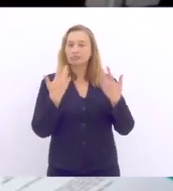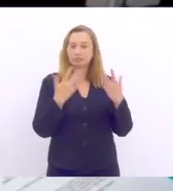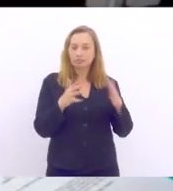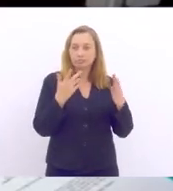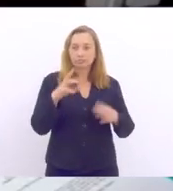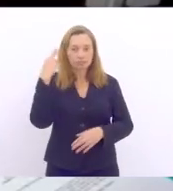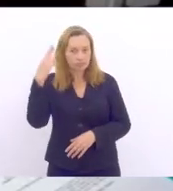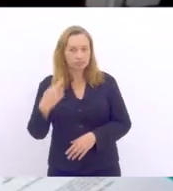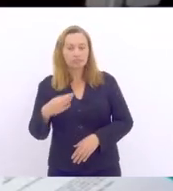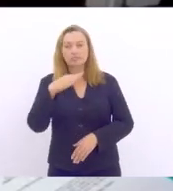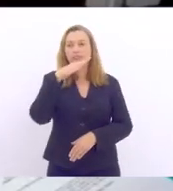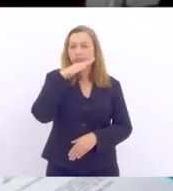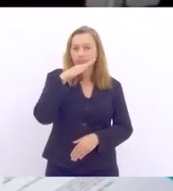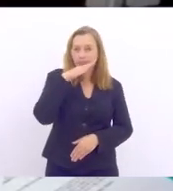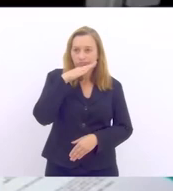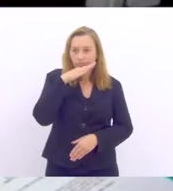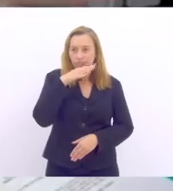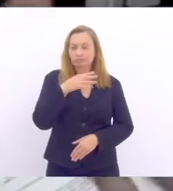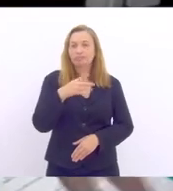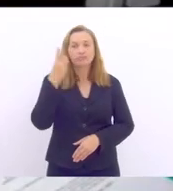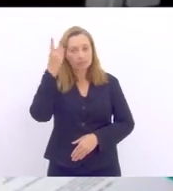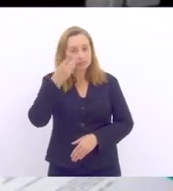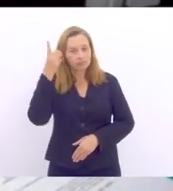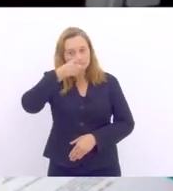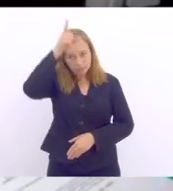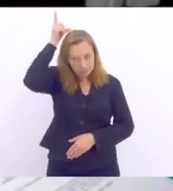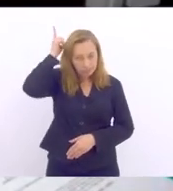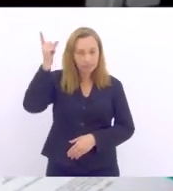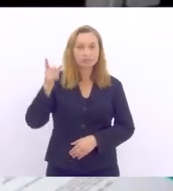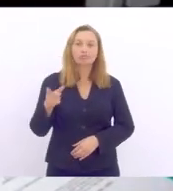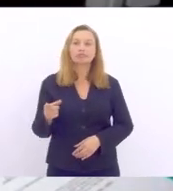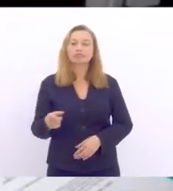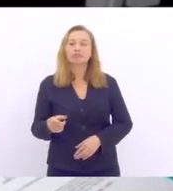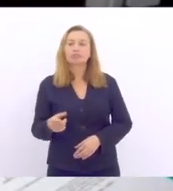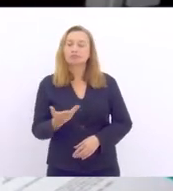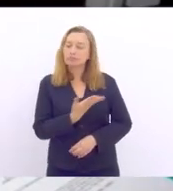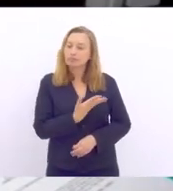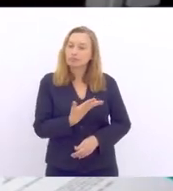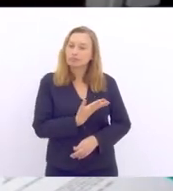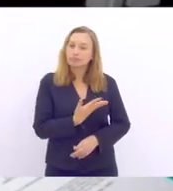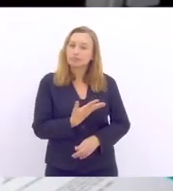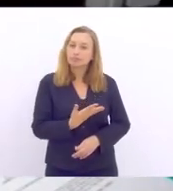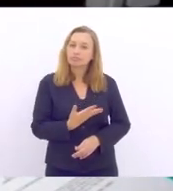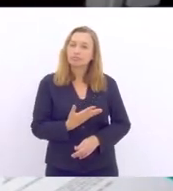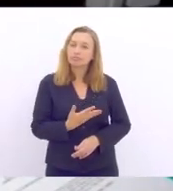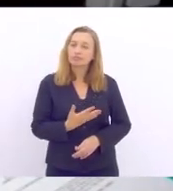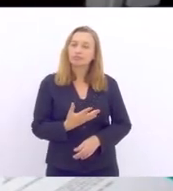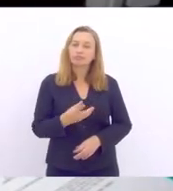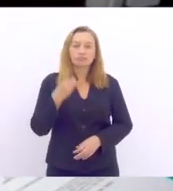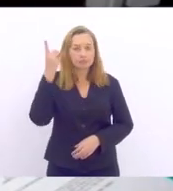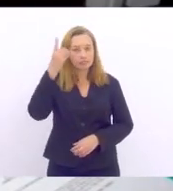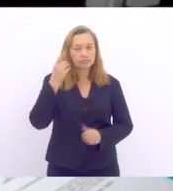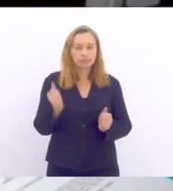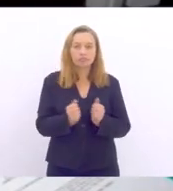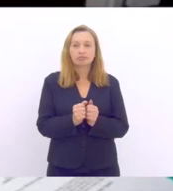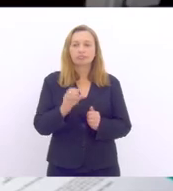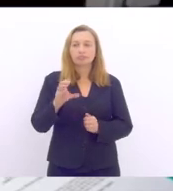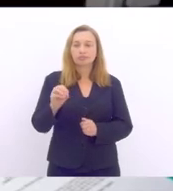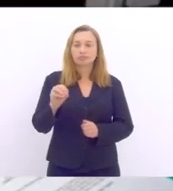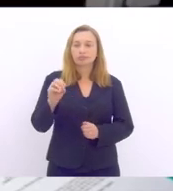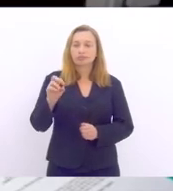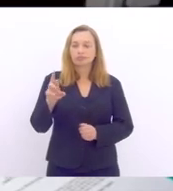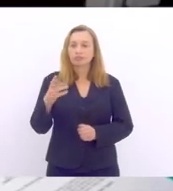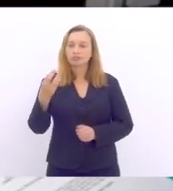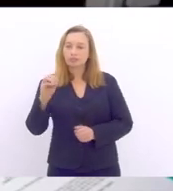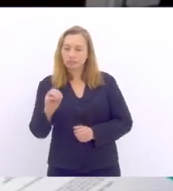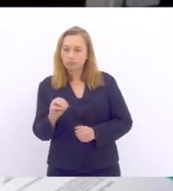também, o Chiquinho da Mangueira, o deputado Luiz Paulo passou por aí, nosso querido amigo, que foi deputado conosco, Carlos Osório,